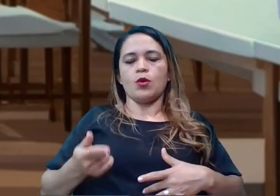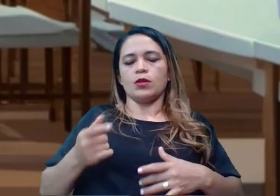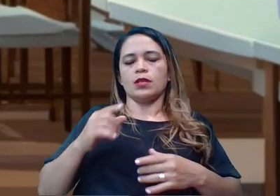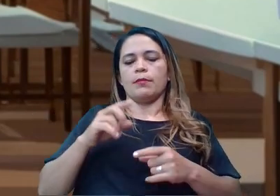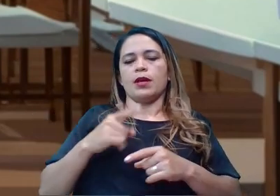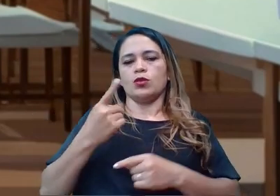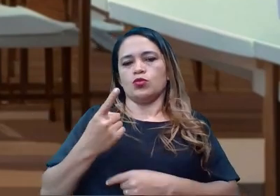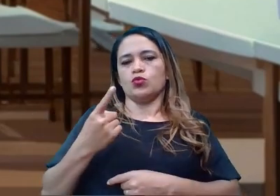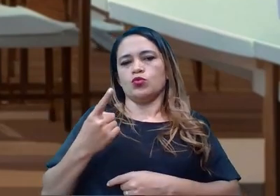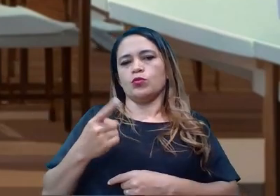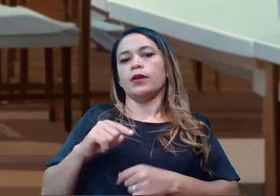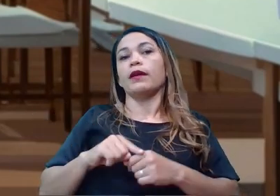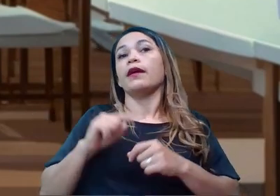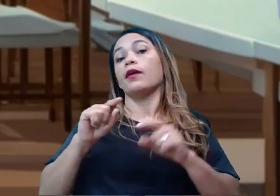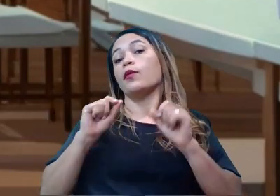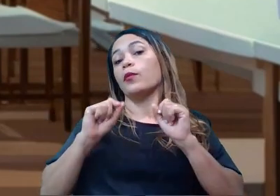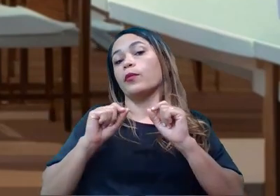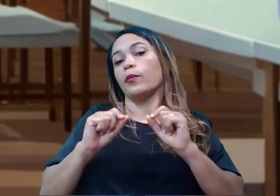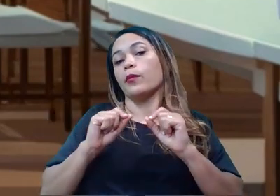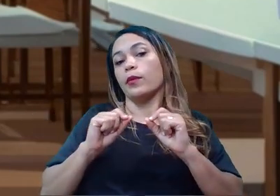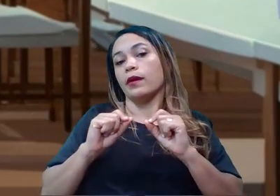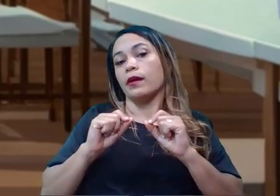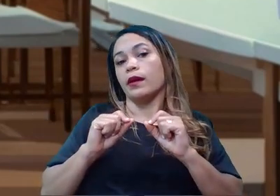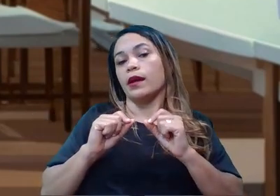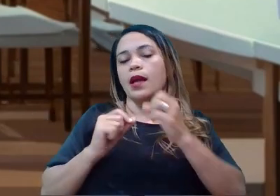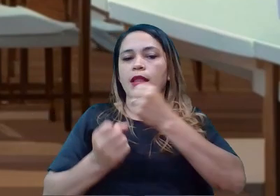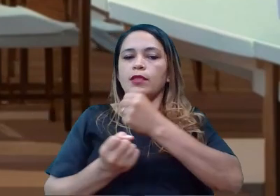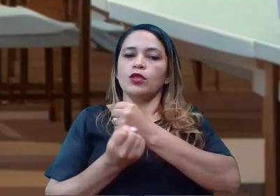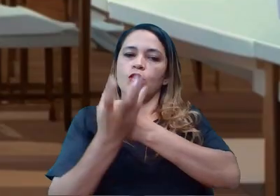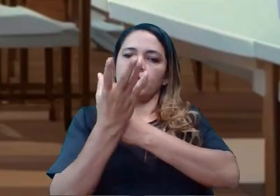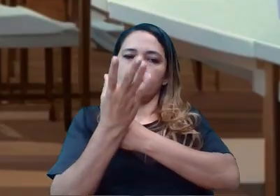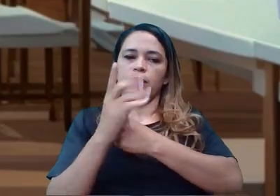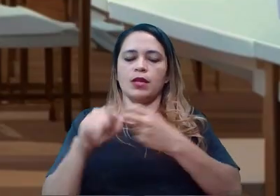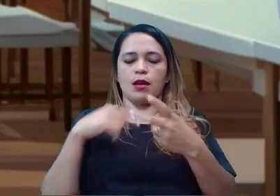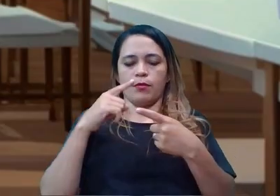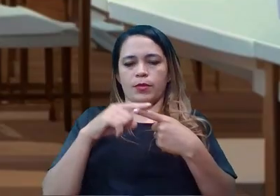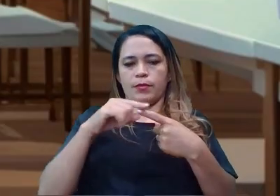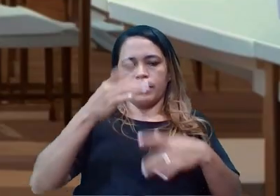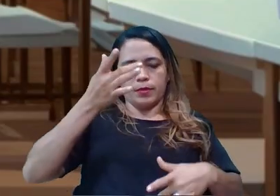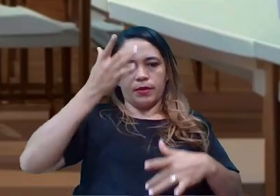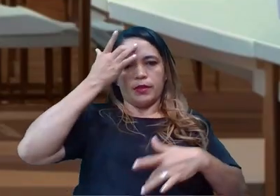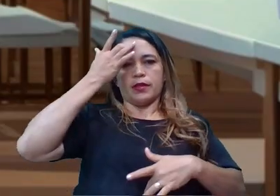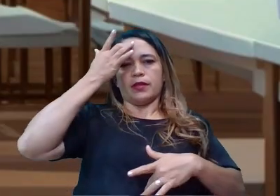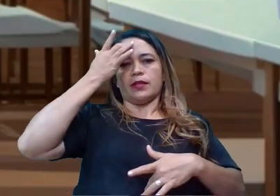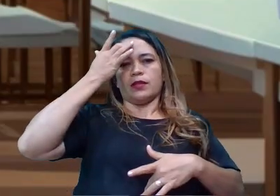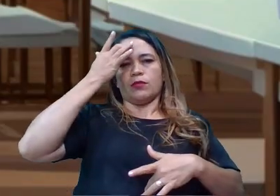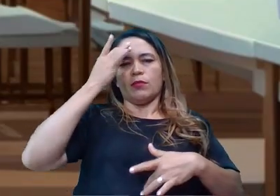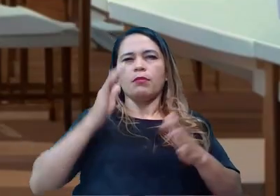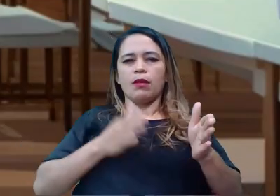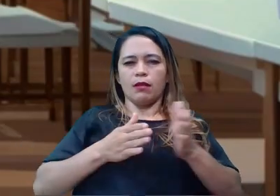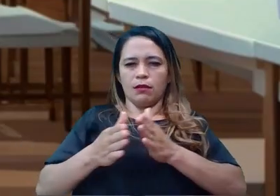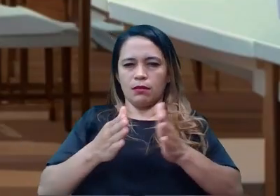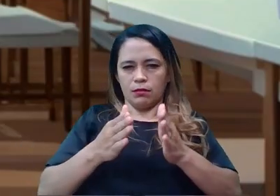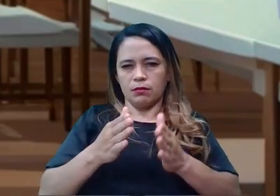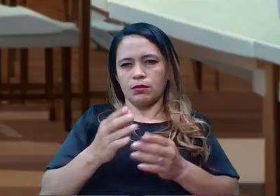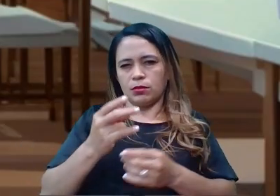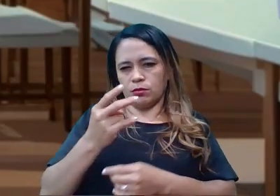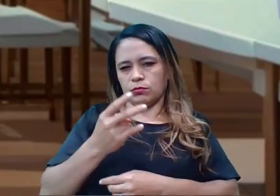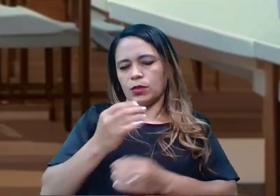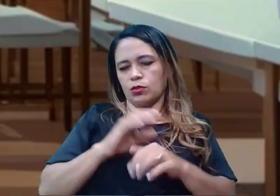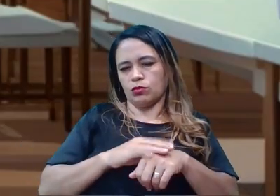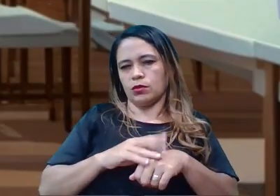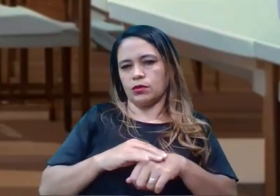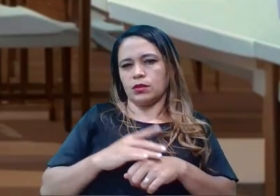por aqui hoje, tá bom? A nossa aulinha é só isso. Nós vamos seguir agora para a malária e para a toxoplasmose com a mesma linha que nós seguimos para doenças